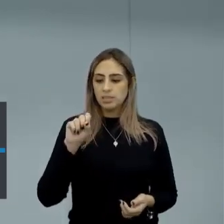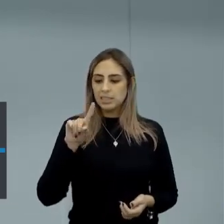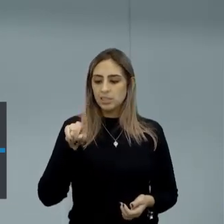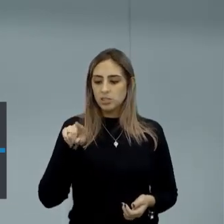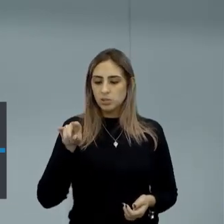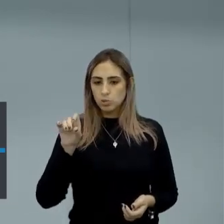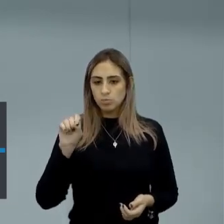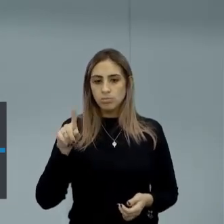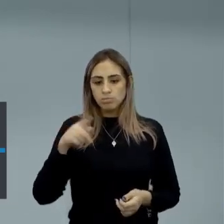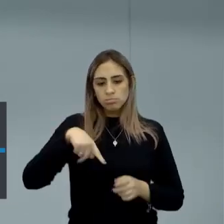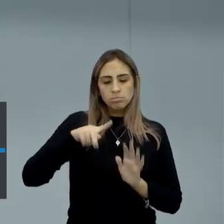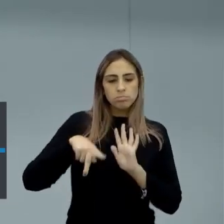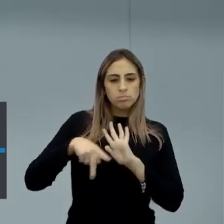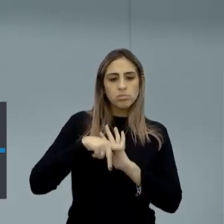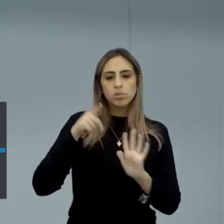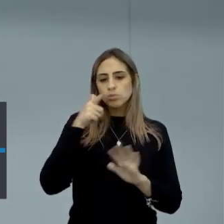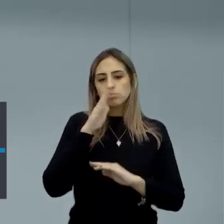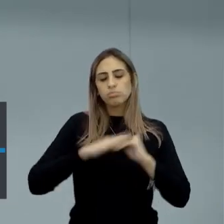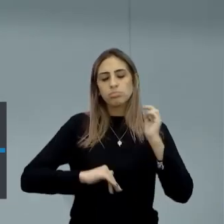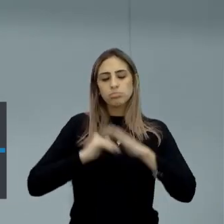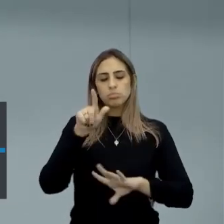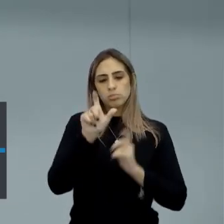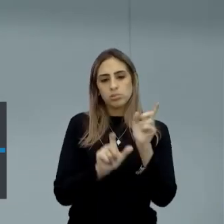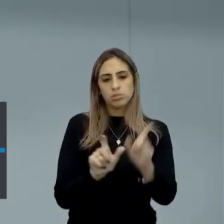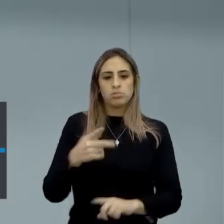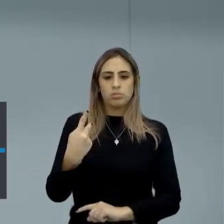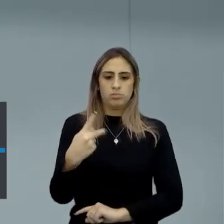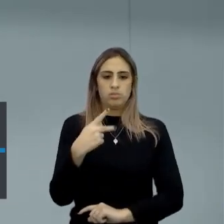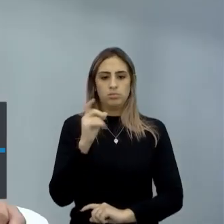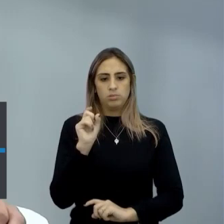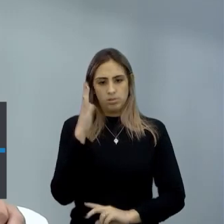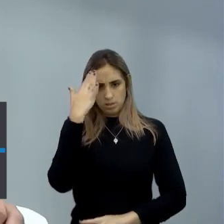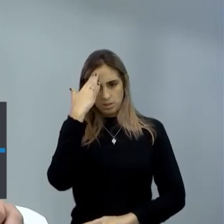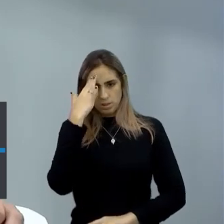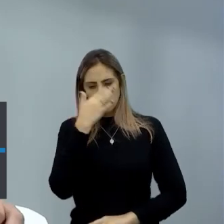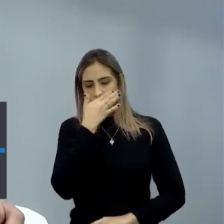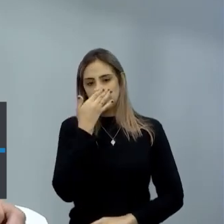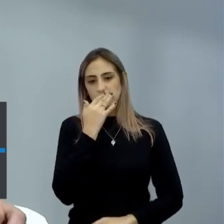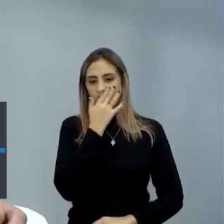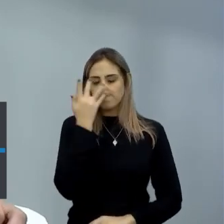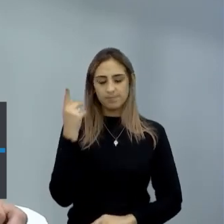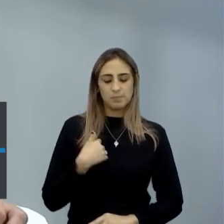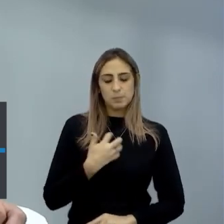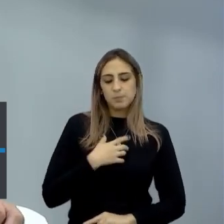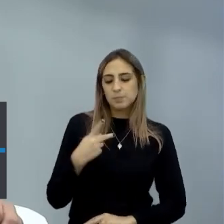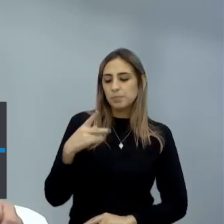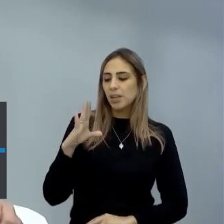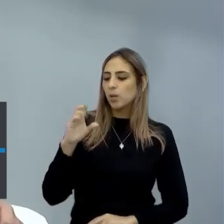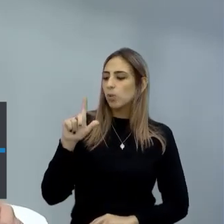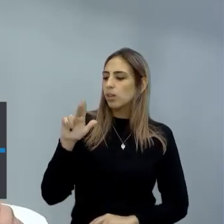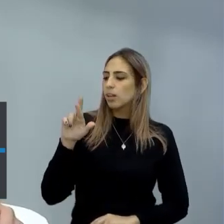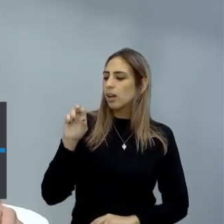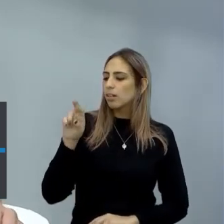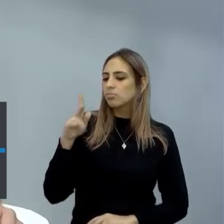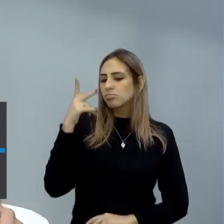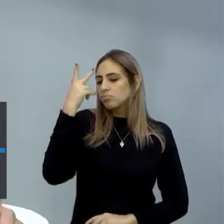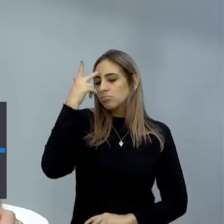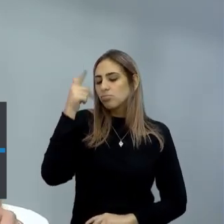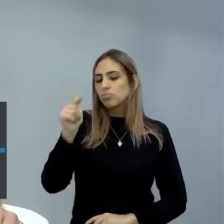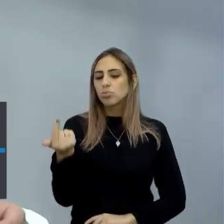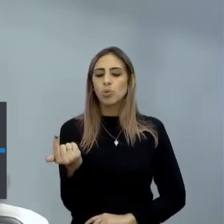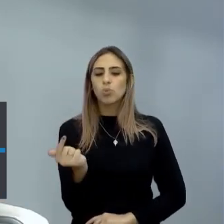eles próprios consigam construir as personagens deles, entendeu? E no humor é muito peculiar, porque no humor você não tem...